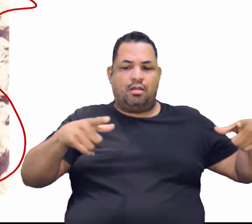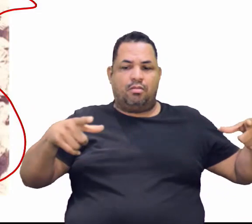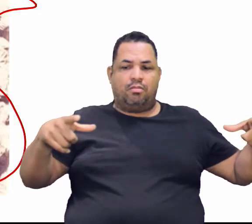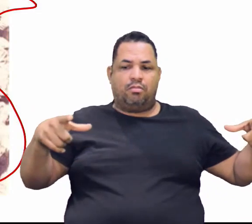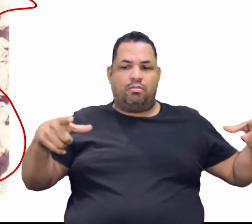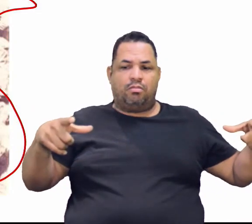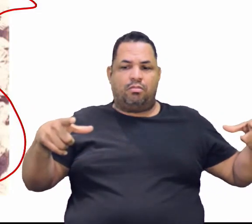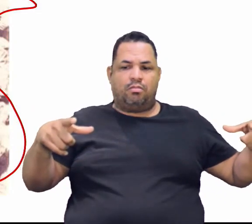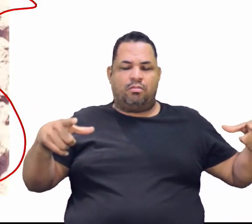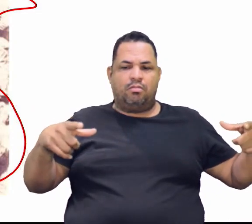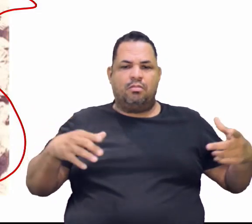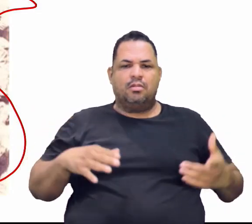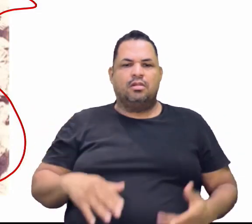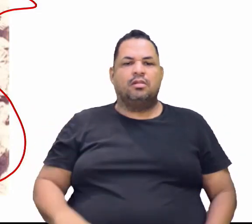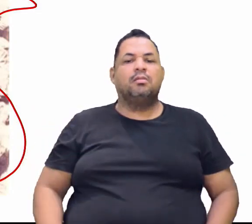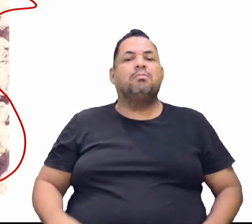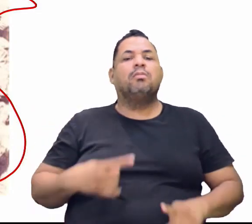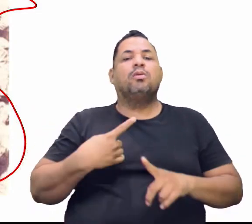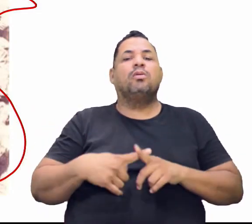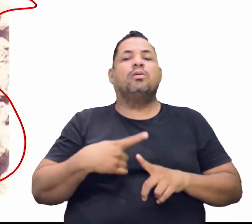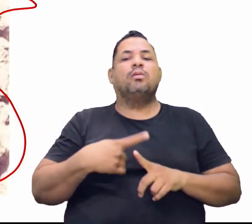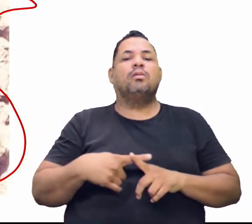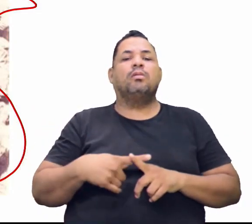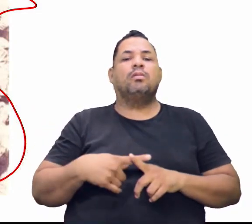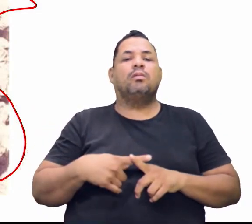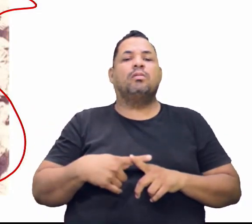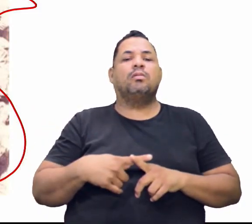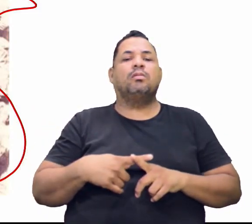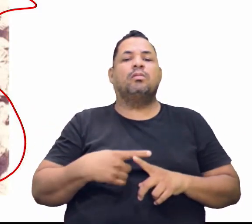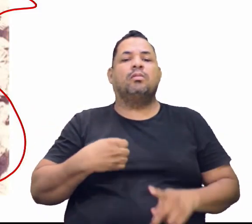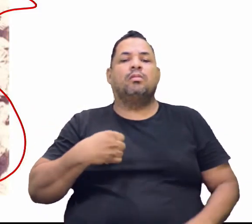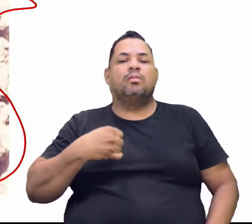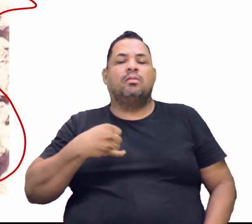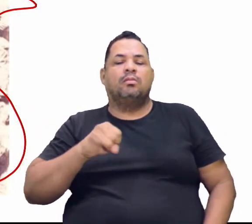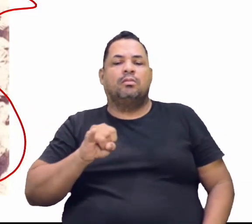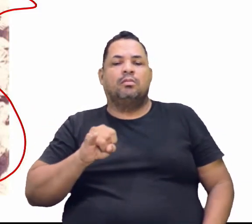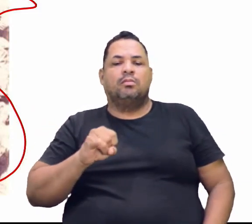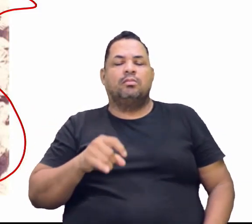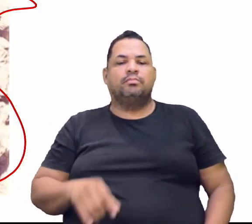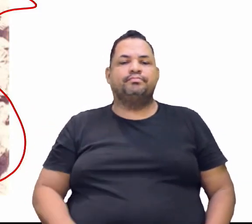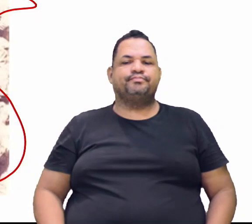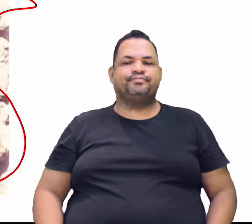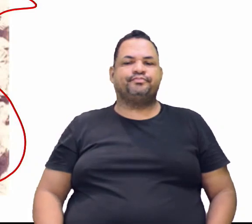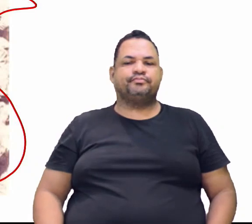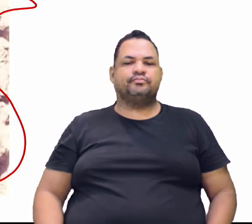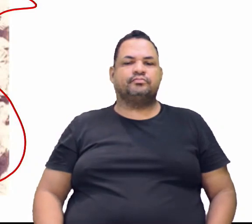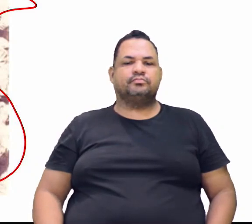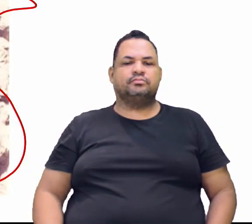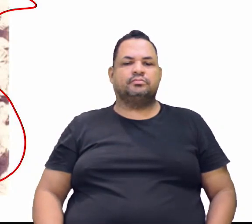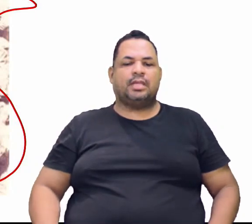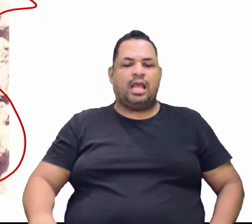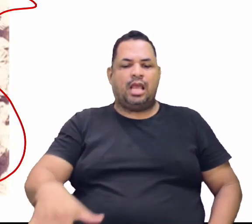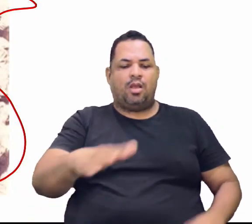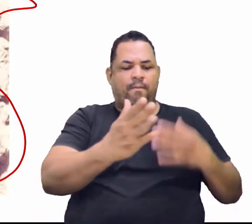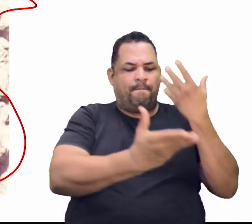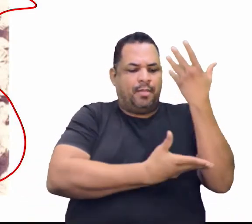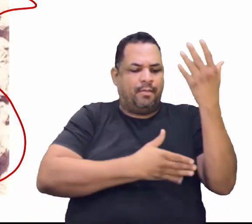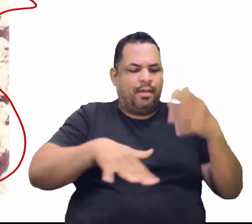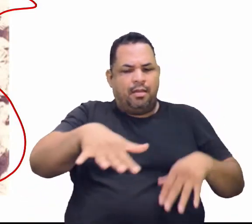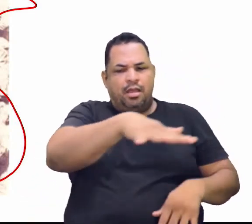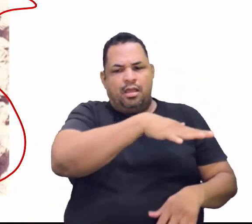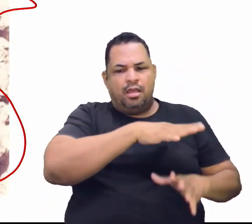largura. Professor, para que isso? Porque se eles, primeiramente, abriram a